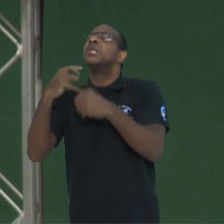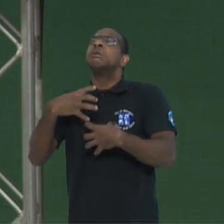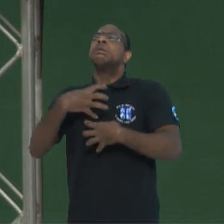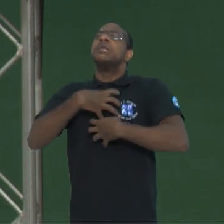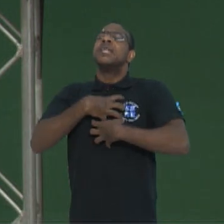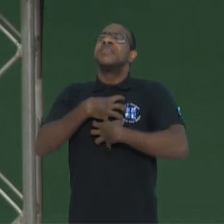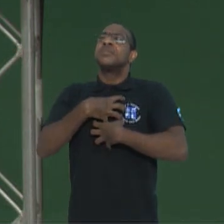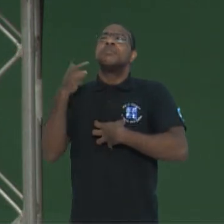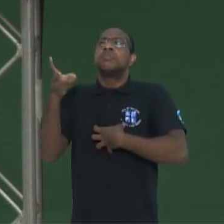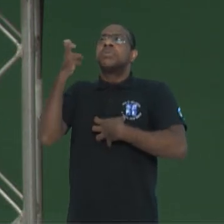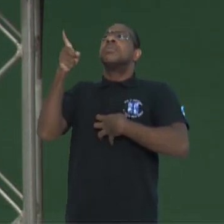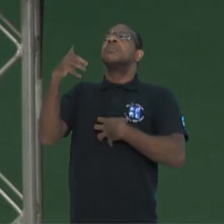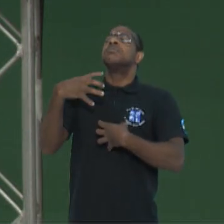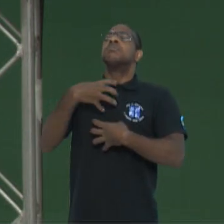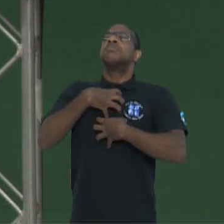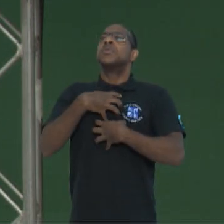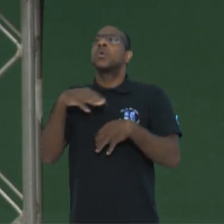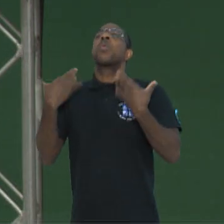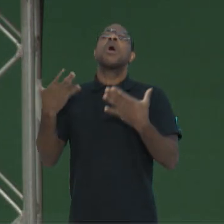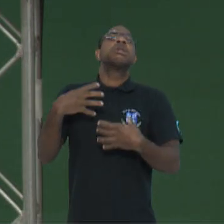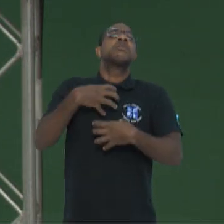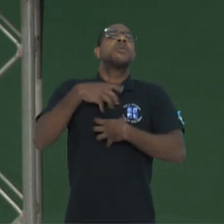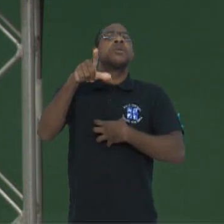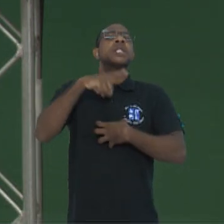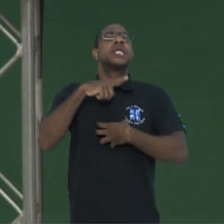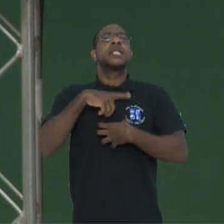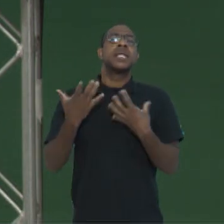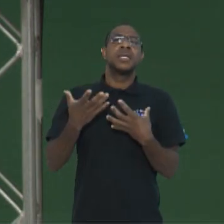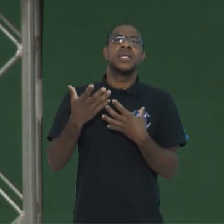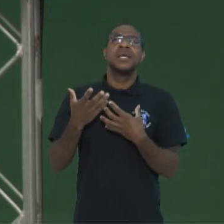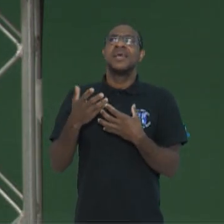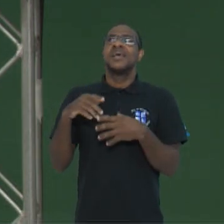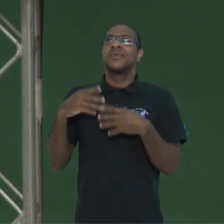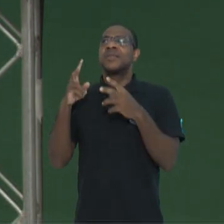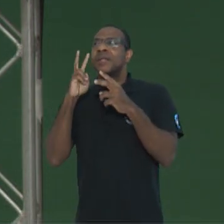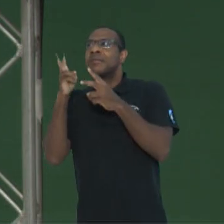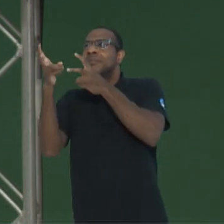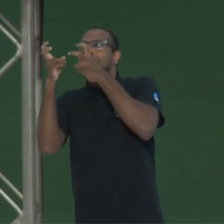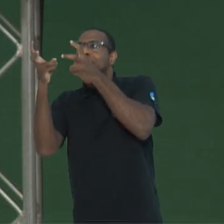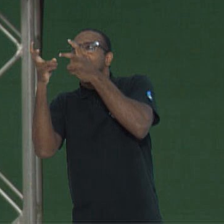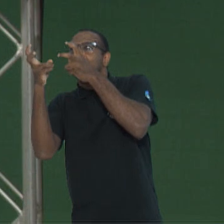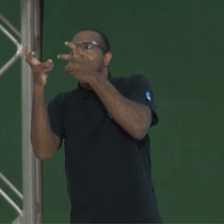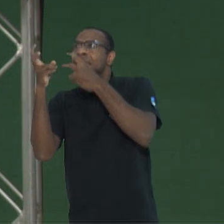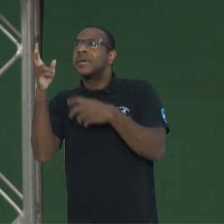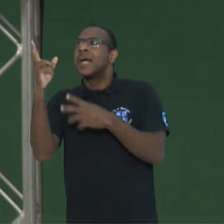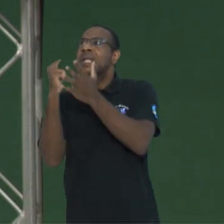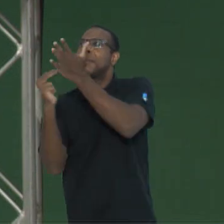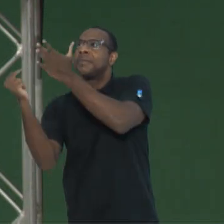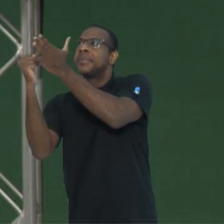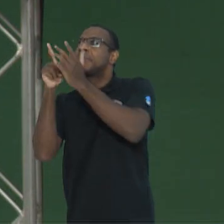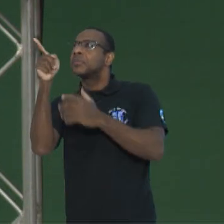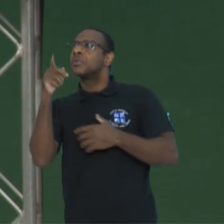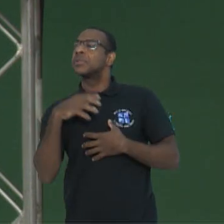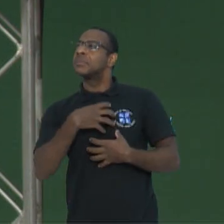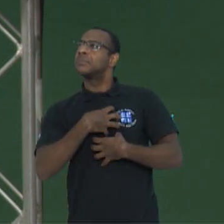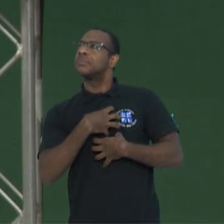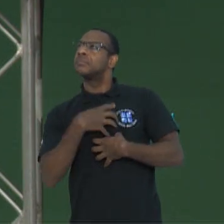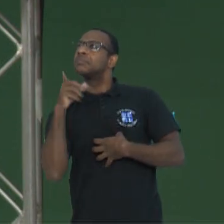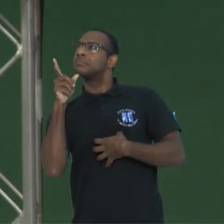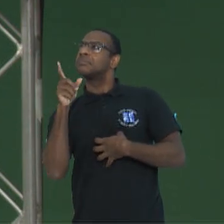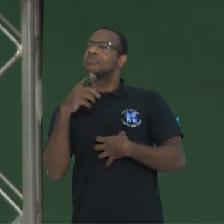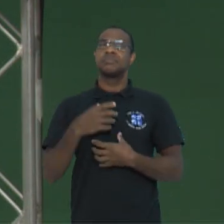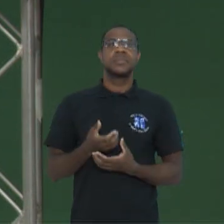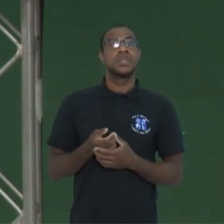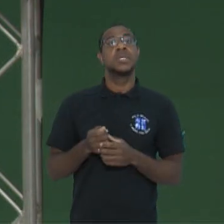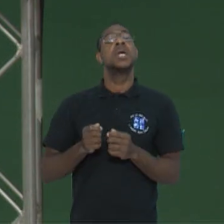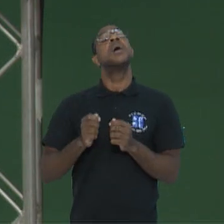vocês sentem? Qual é o sentimento que vocês têm quando vocês observam esta pintura? Nós podemos